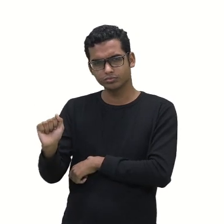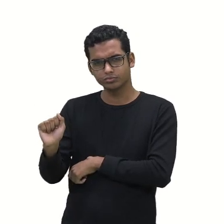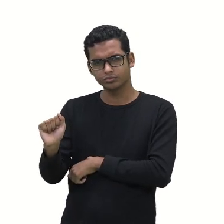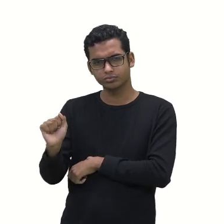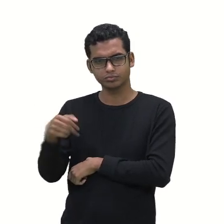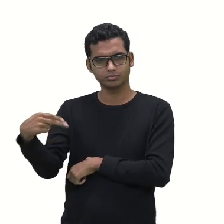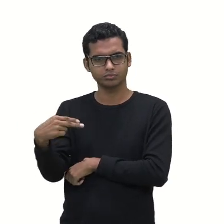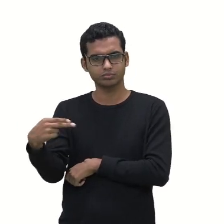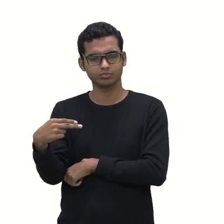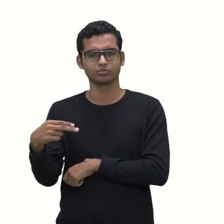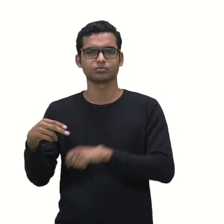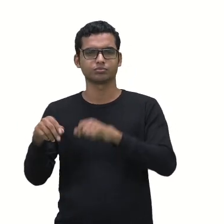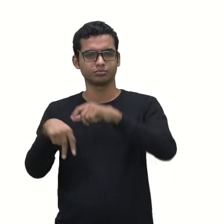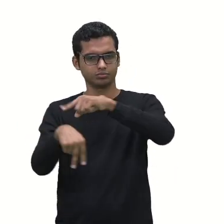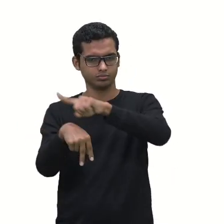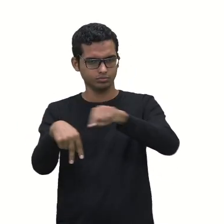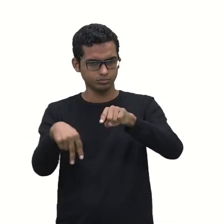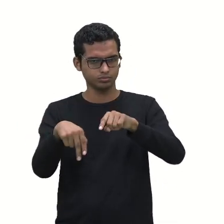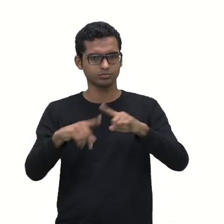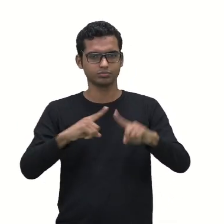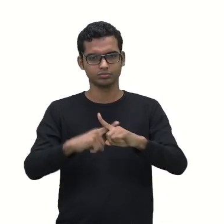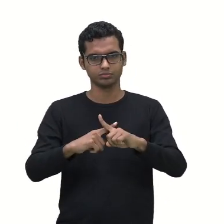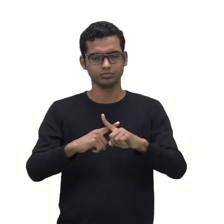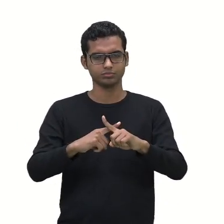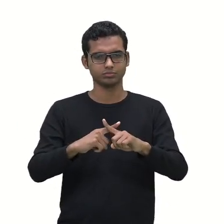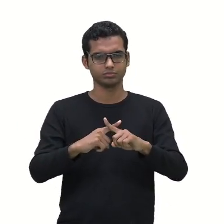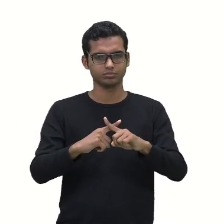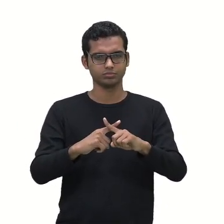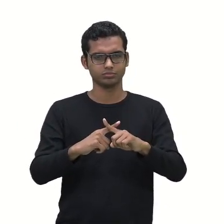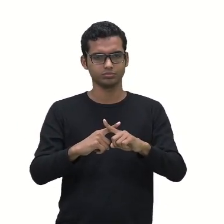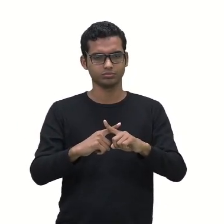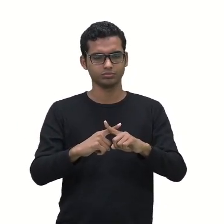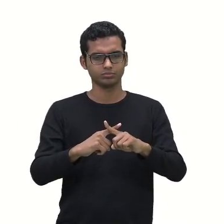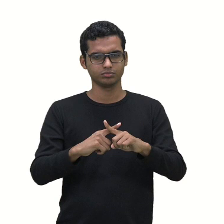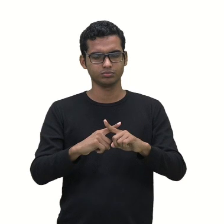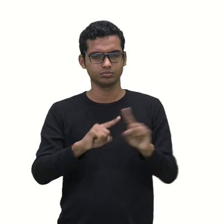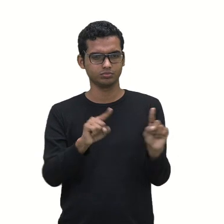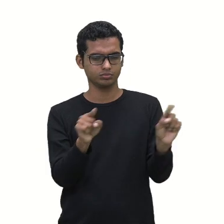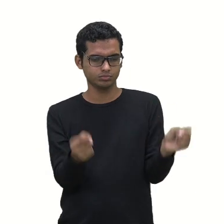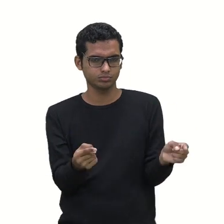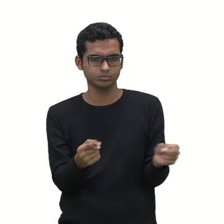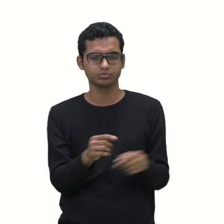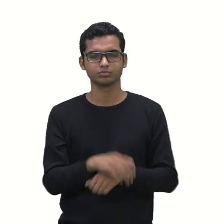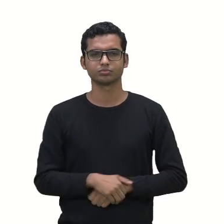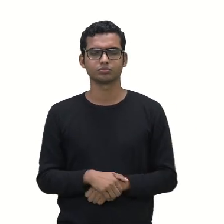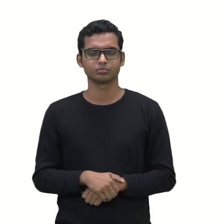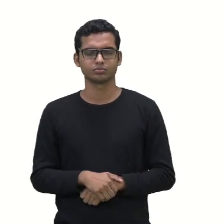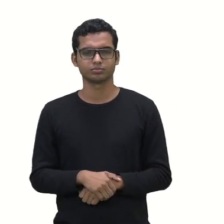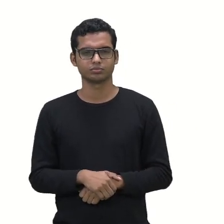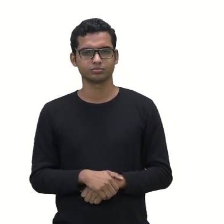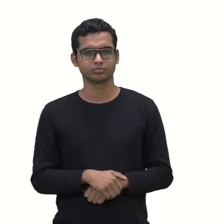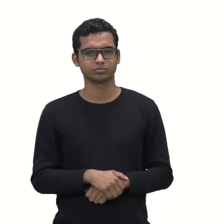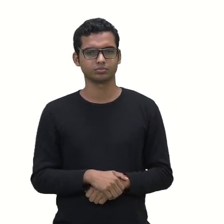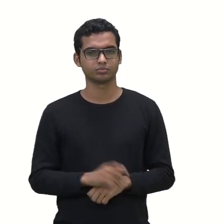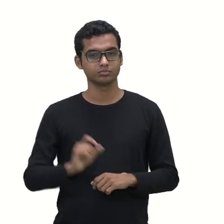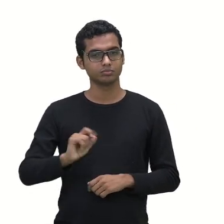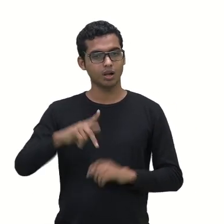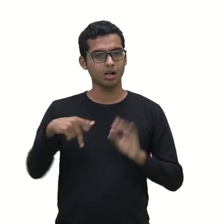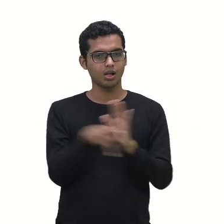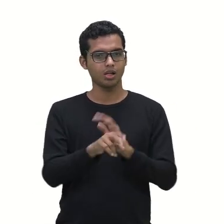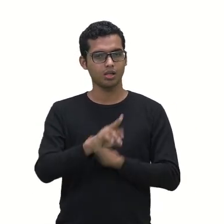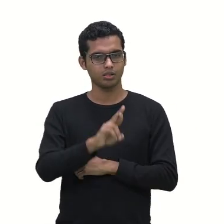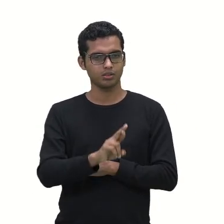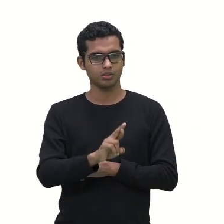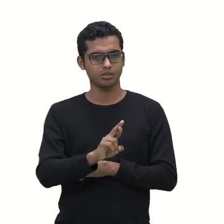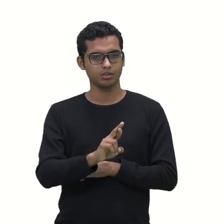π multiplicado. O raio maior é 50. Então vamos